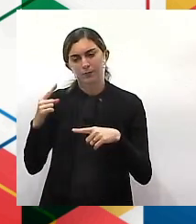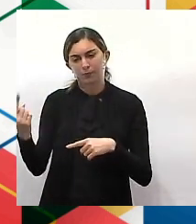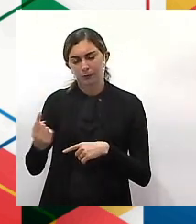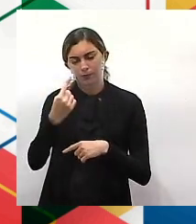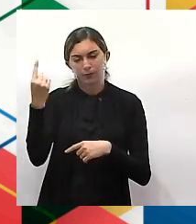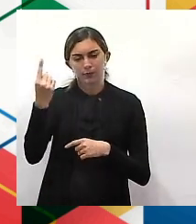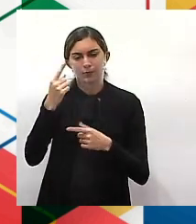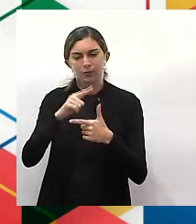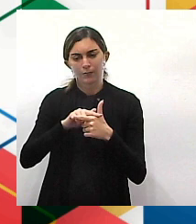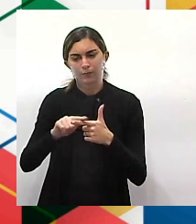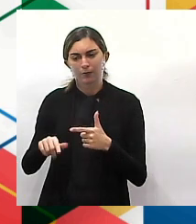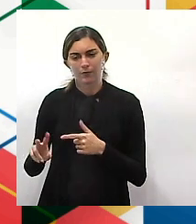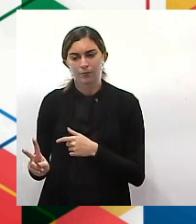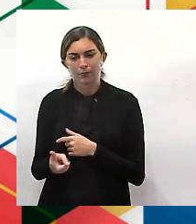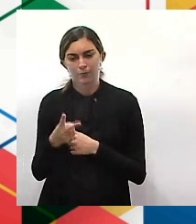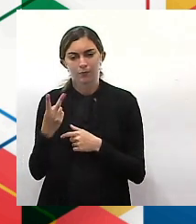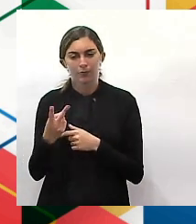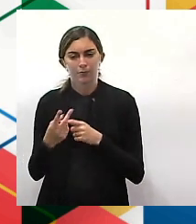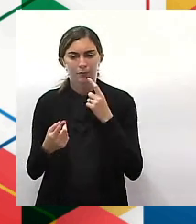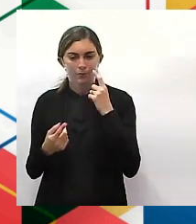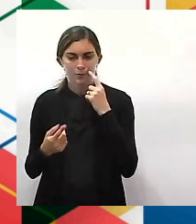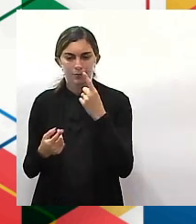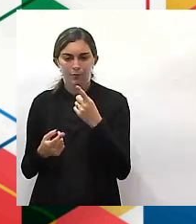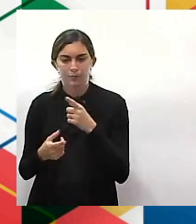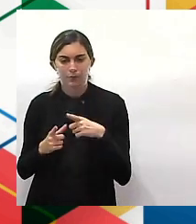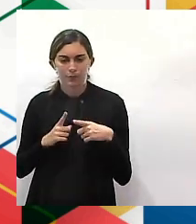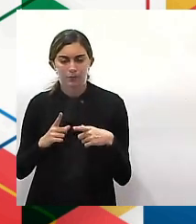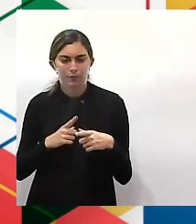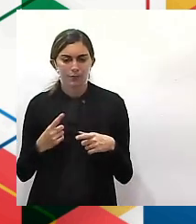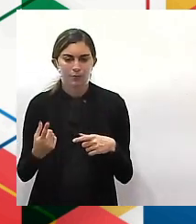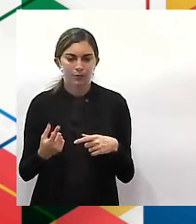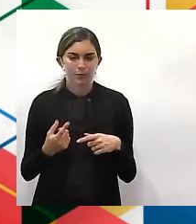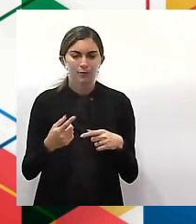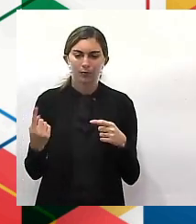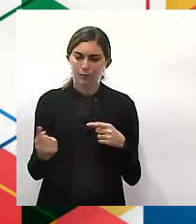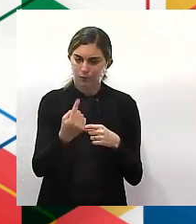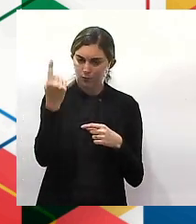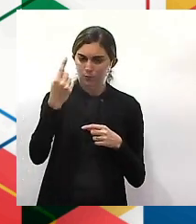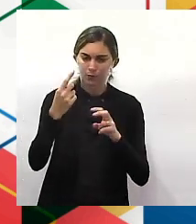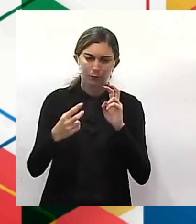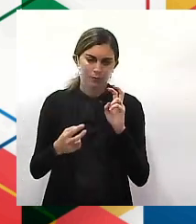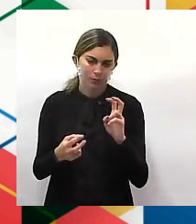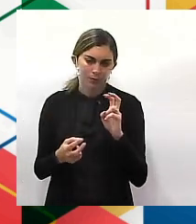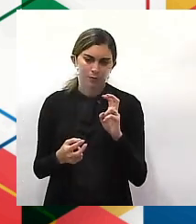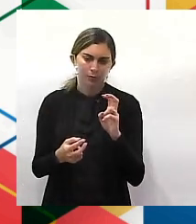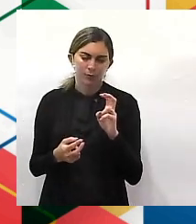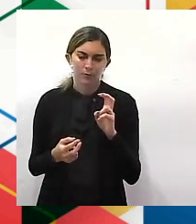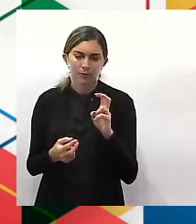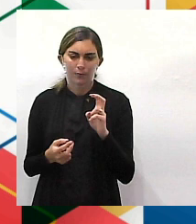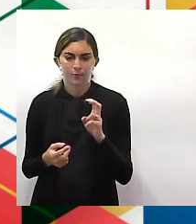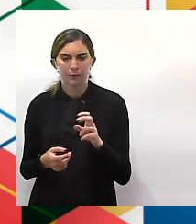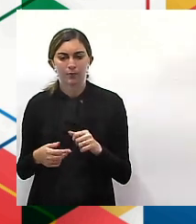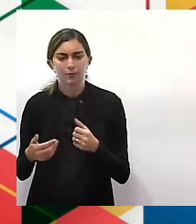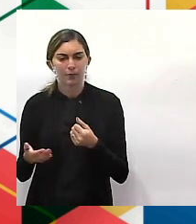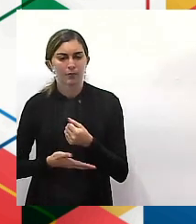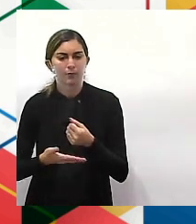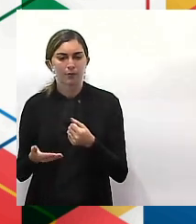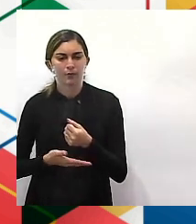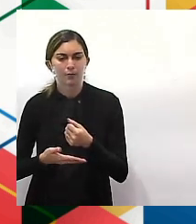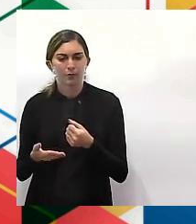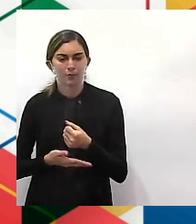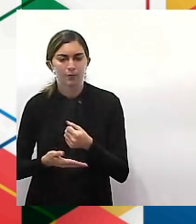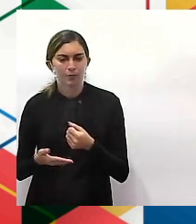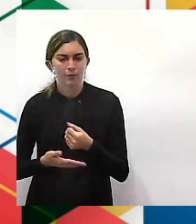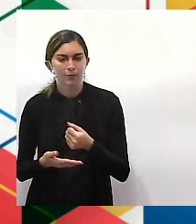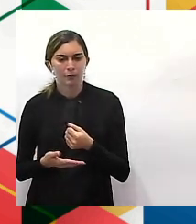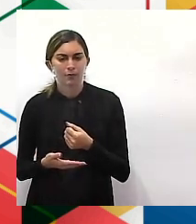triângulo aqui, esse primeiro aqui da ponta, ele tem a altura 5, né? Porque vai de 0 até 5. E a base? A